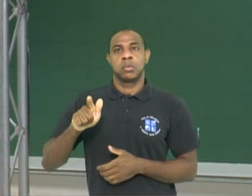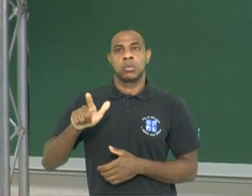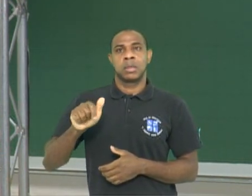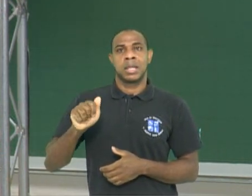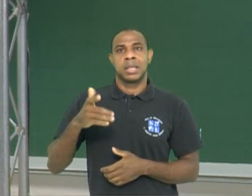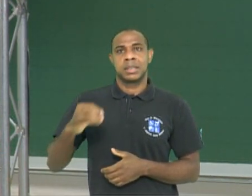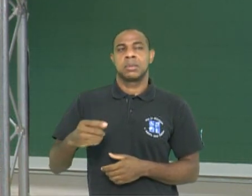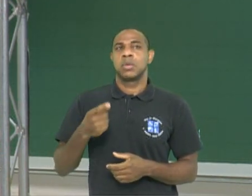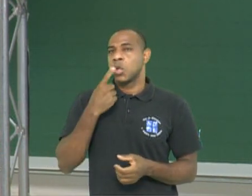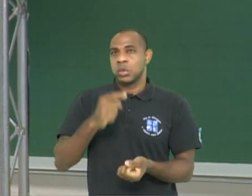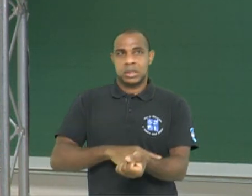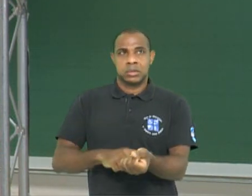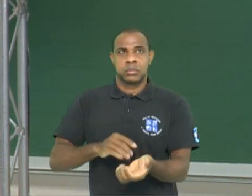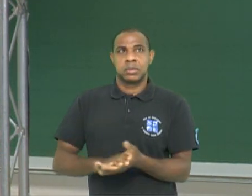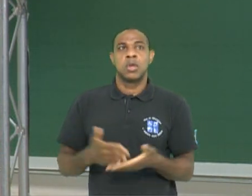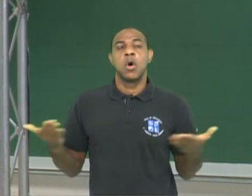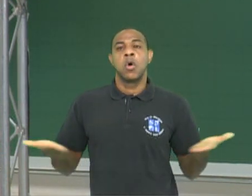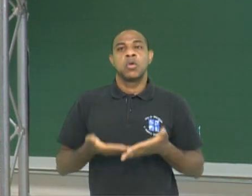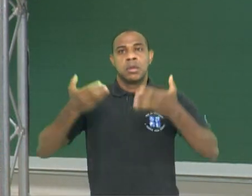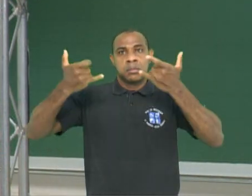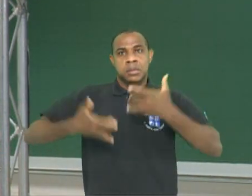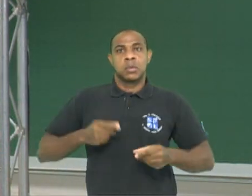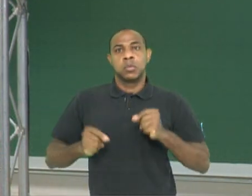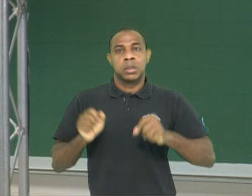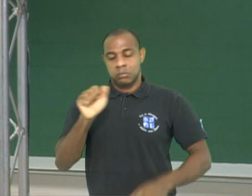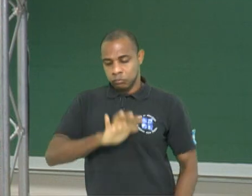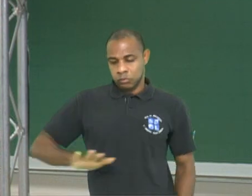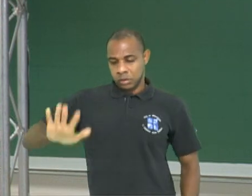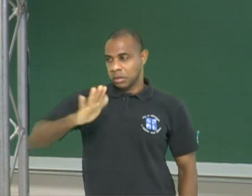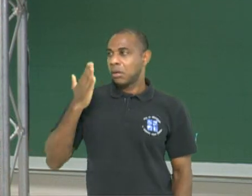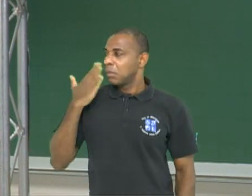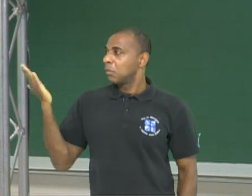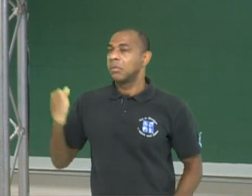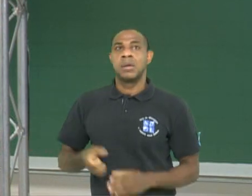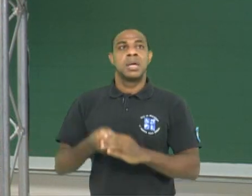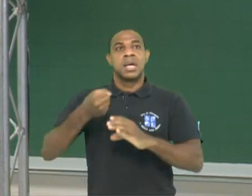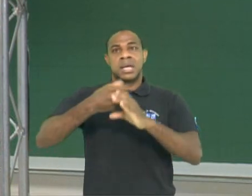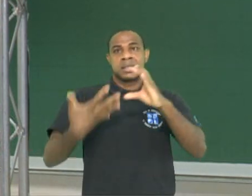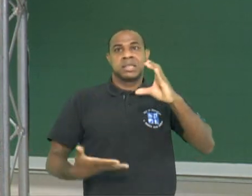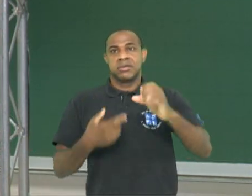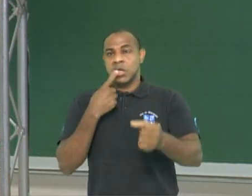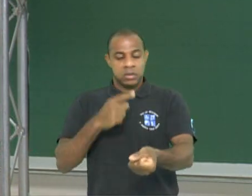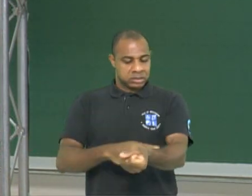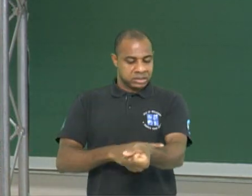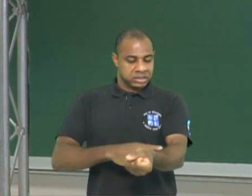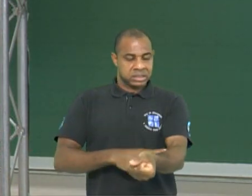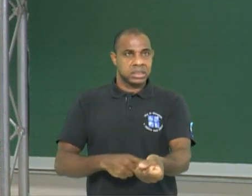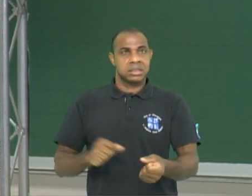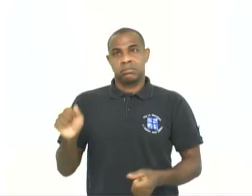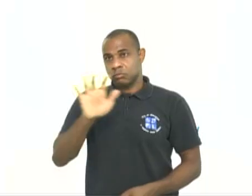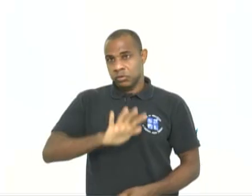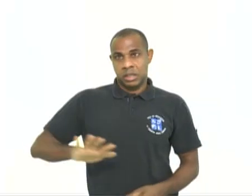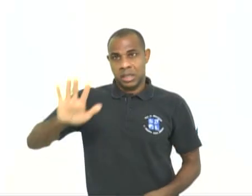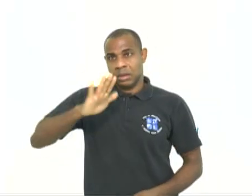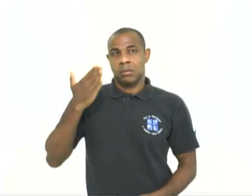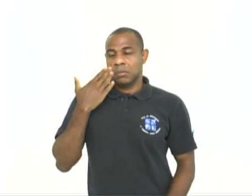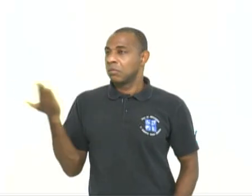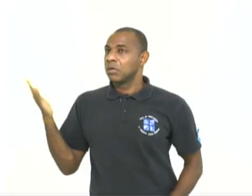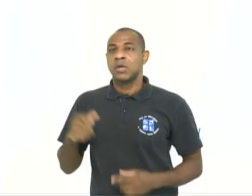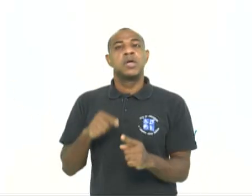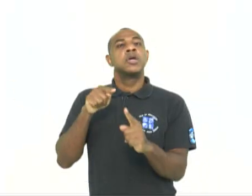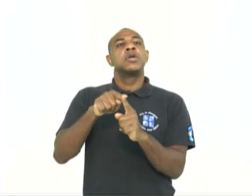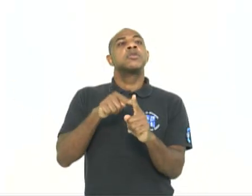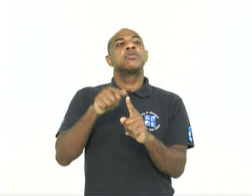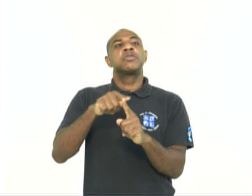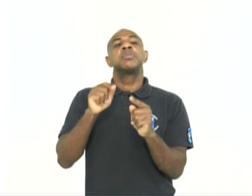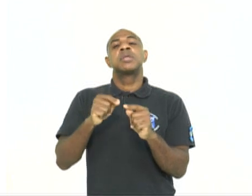Muito bem, o que veremos hoje de um modo geral? Características do sangue, né, características gerais do sangue, os tipos de